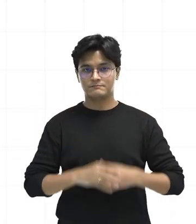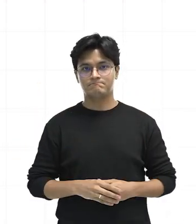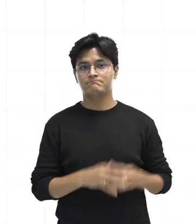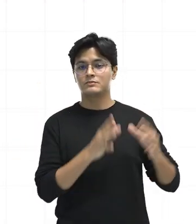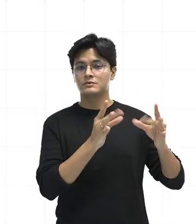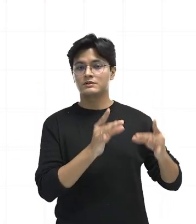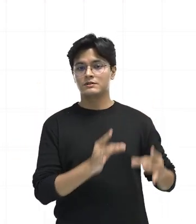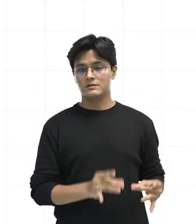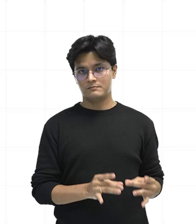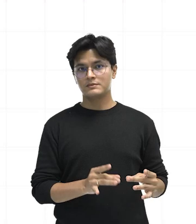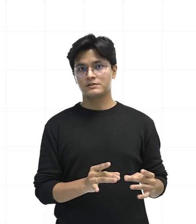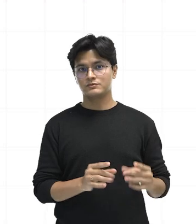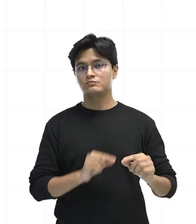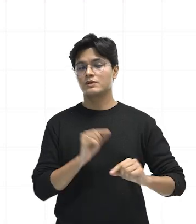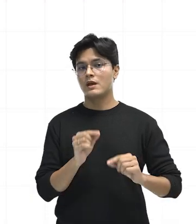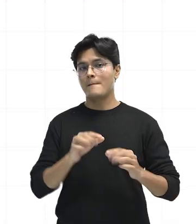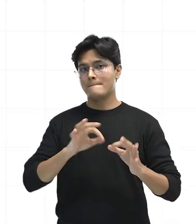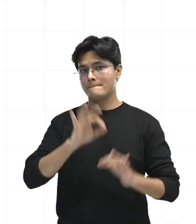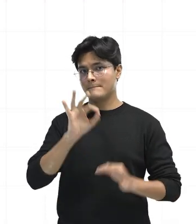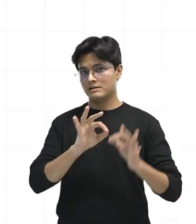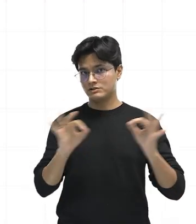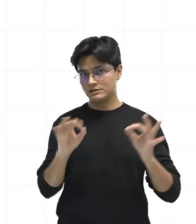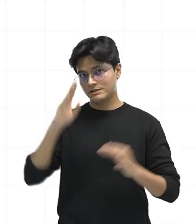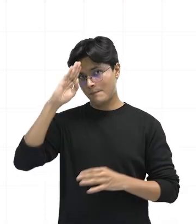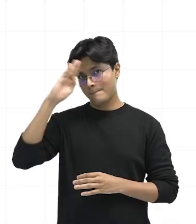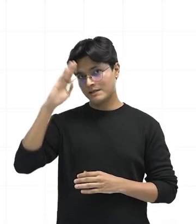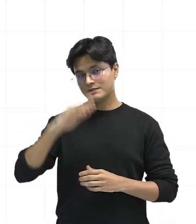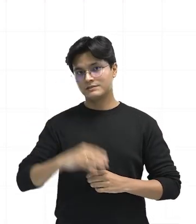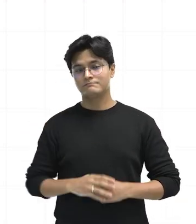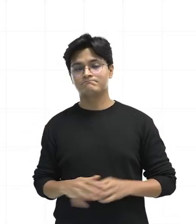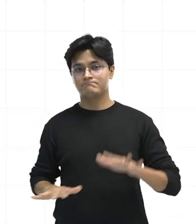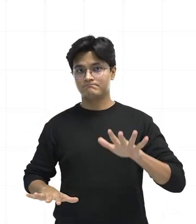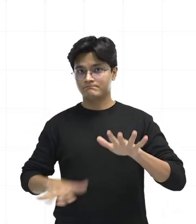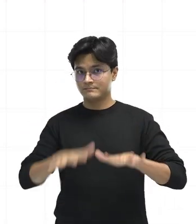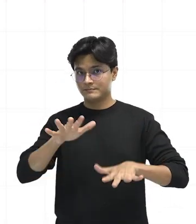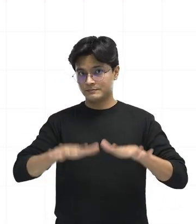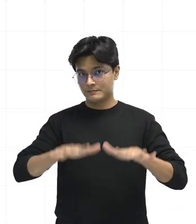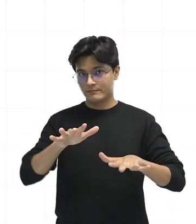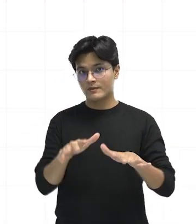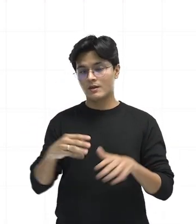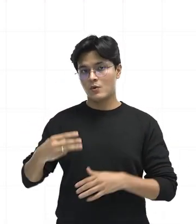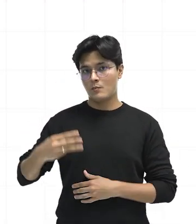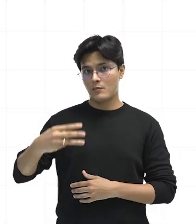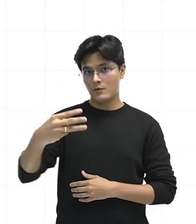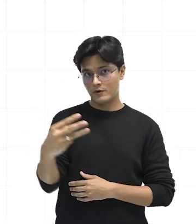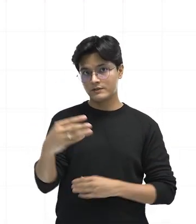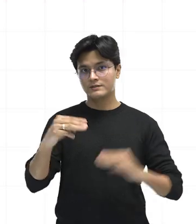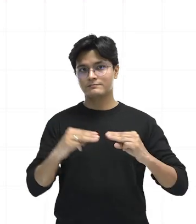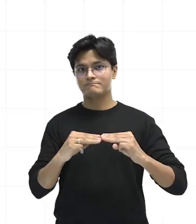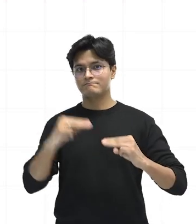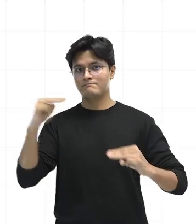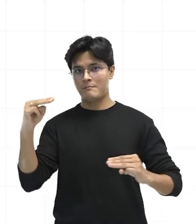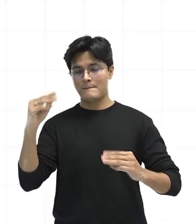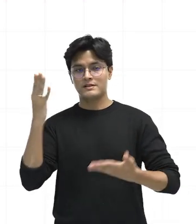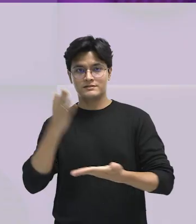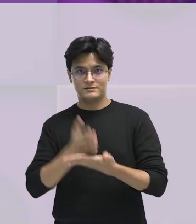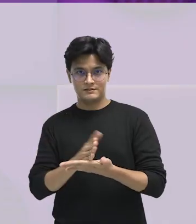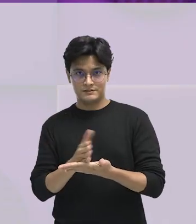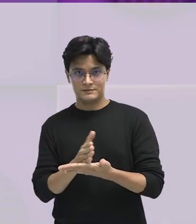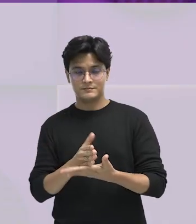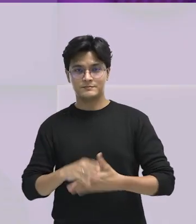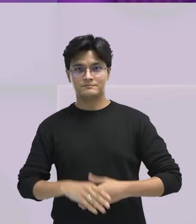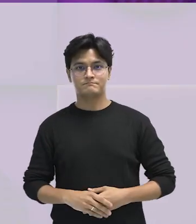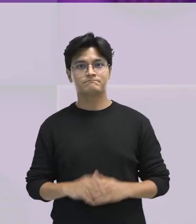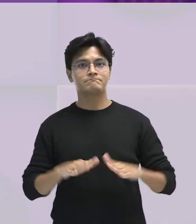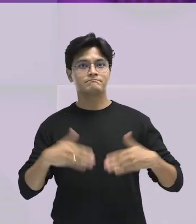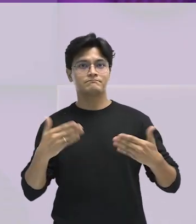de tendência central, média aritmética, moda e mediana. Bom,